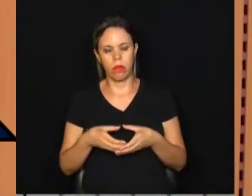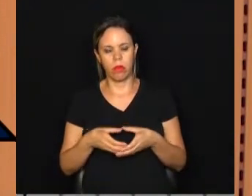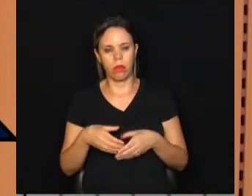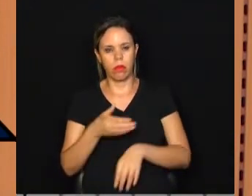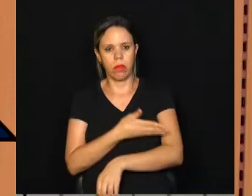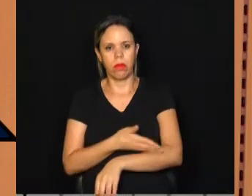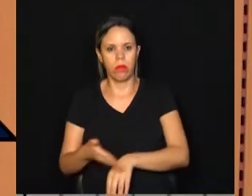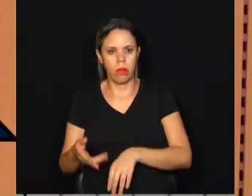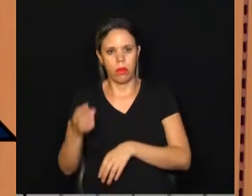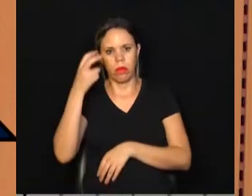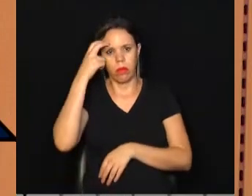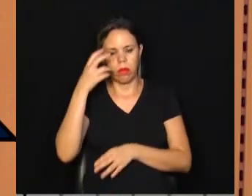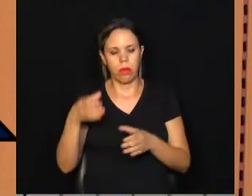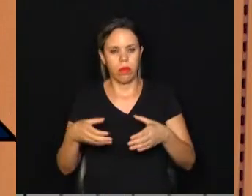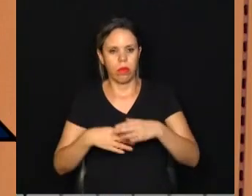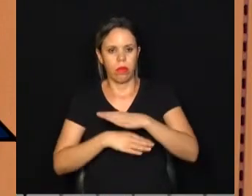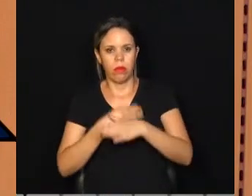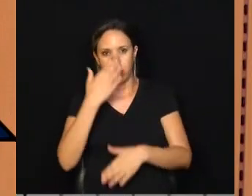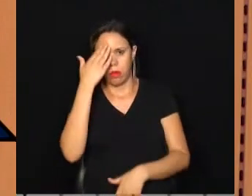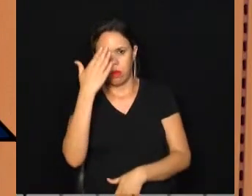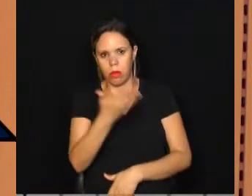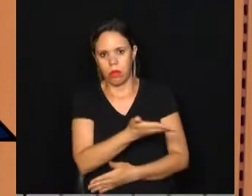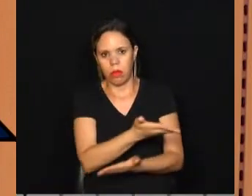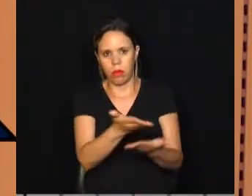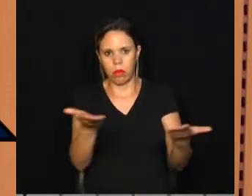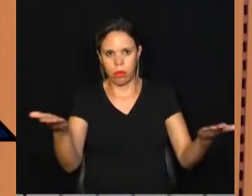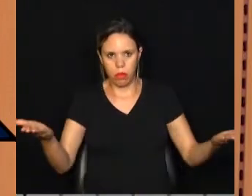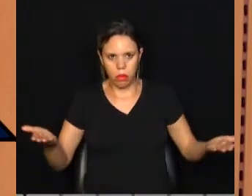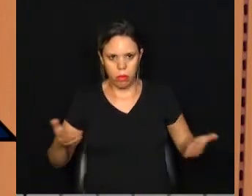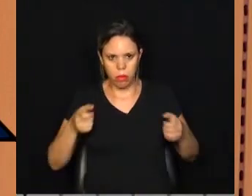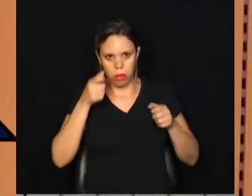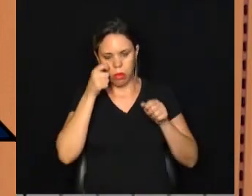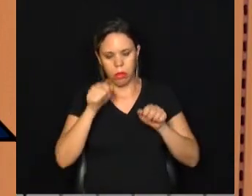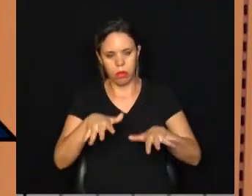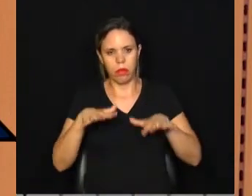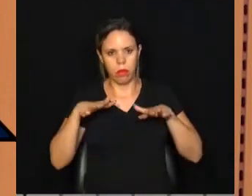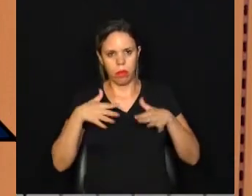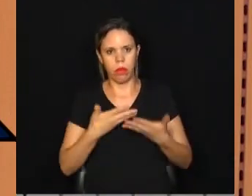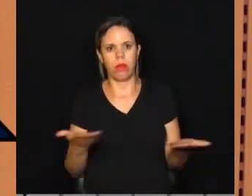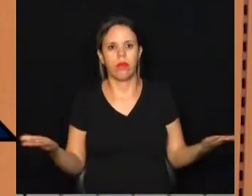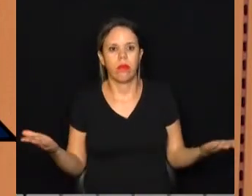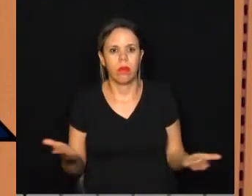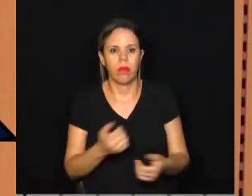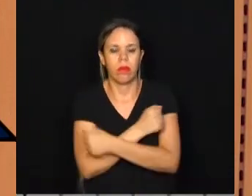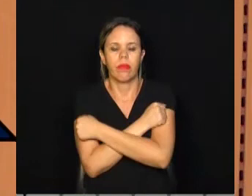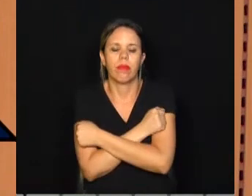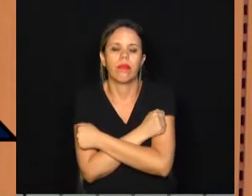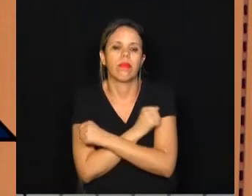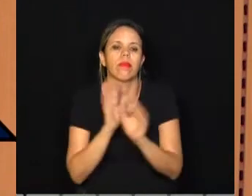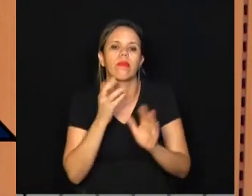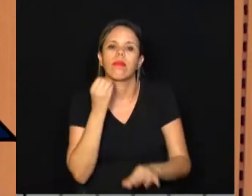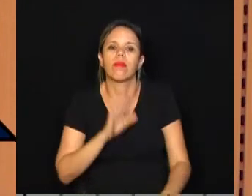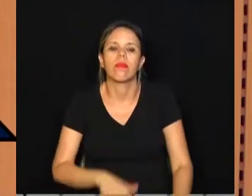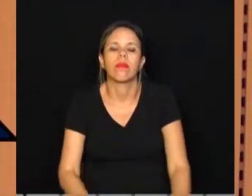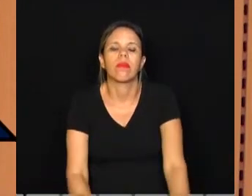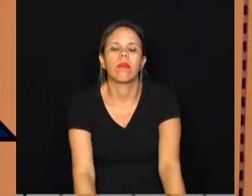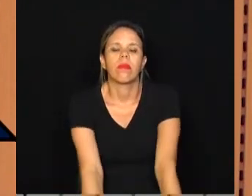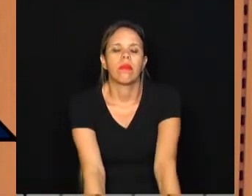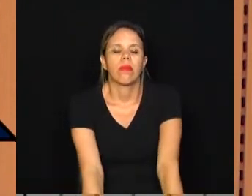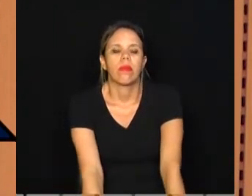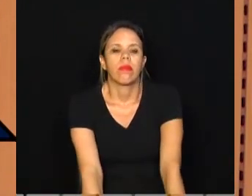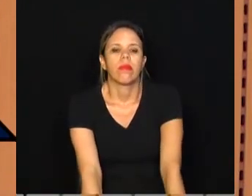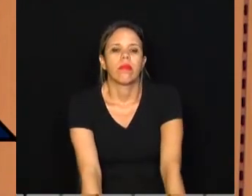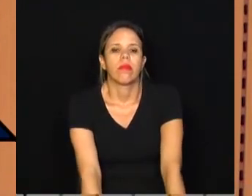Comissão de Cultura da Câmara, agradecendo a audiência de todos e todas. Um forte abraço e boa tarde.